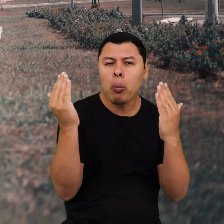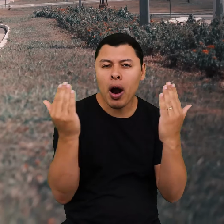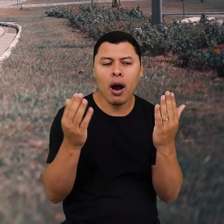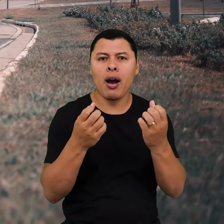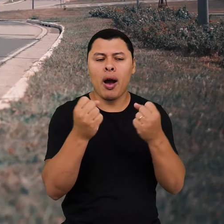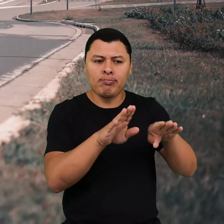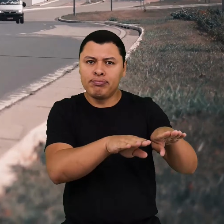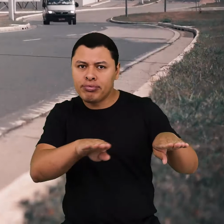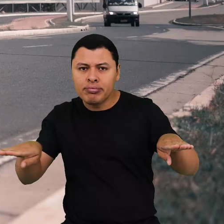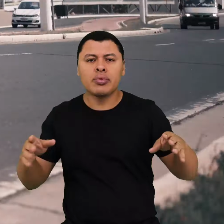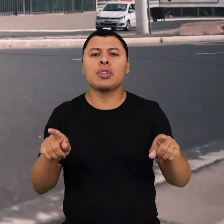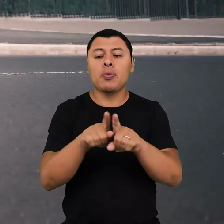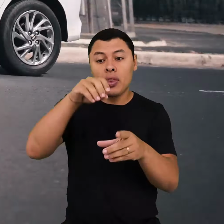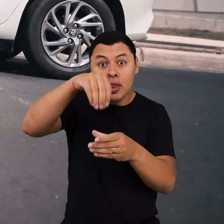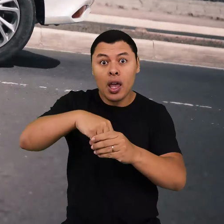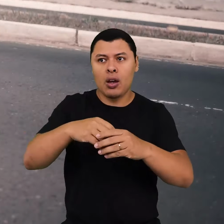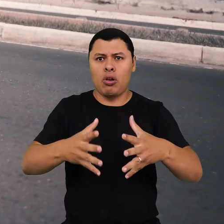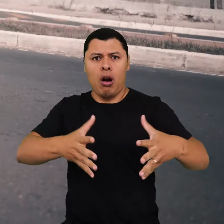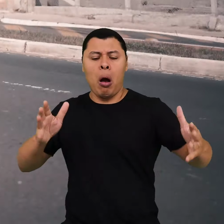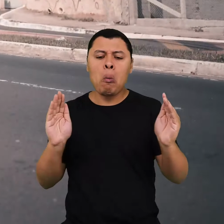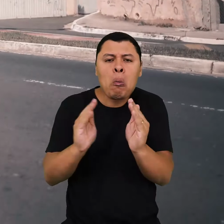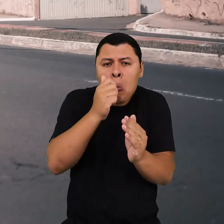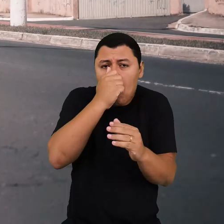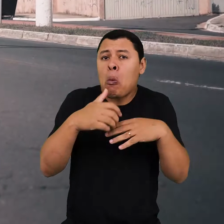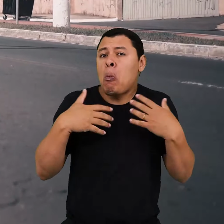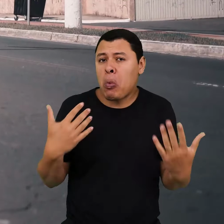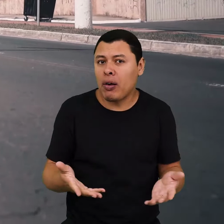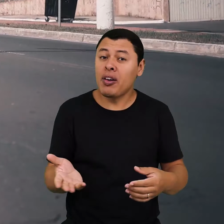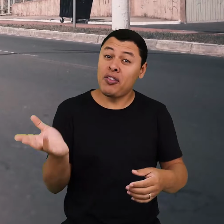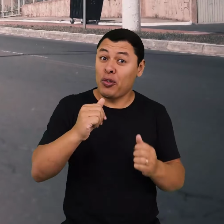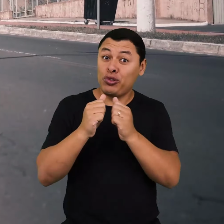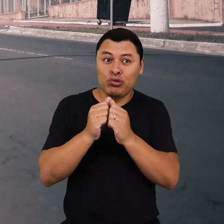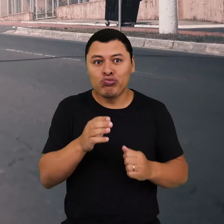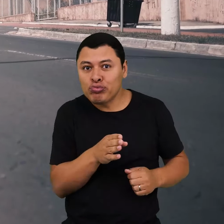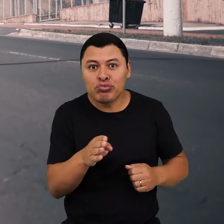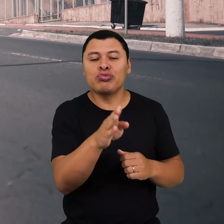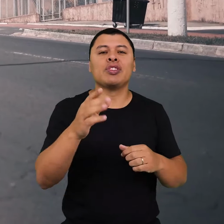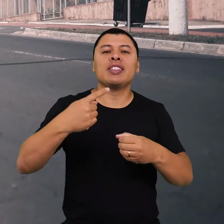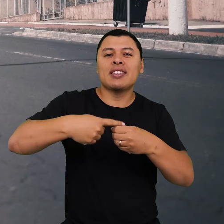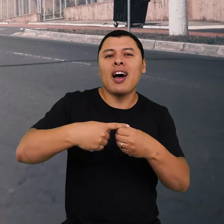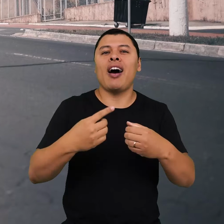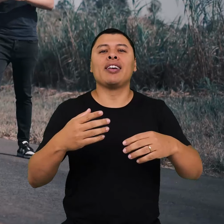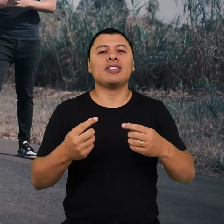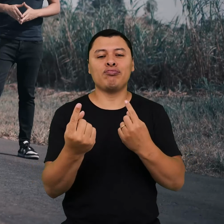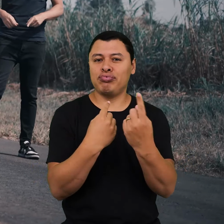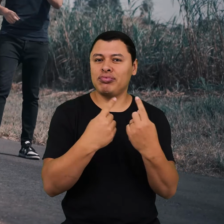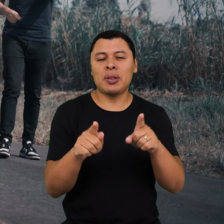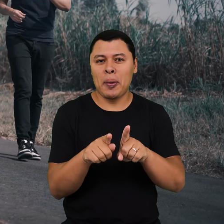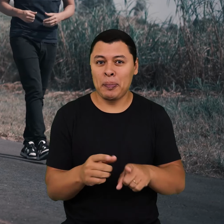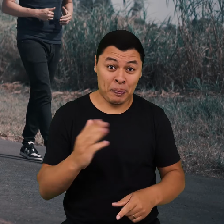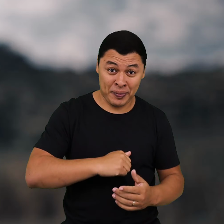os acabamentos, espaço interno, apresentação técnica e, é claro, vocês vão pegar uma carona comigo na cidade e na estrada para a gente tirar nossas impressões a